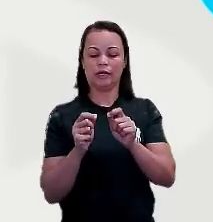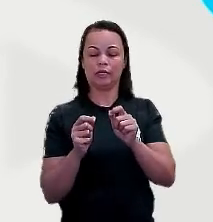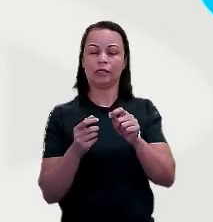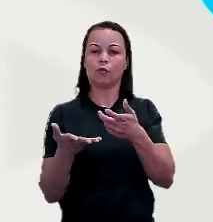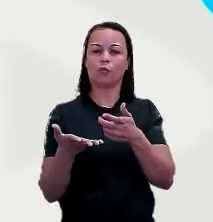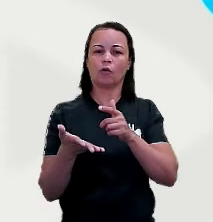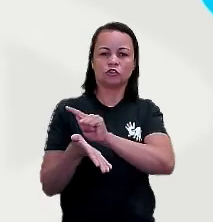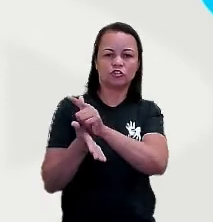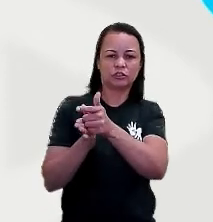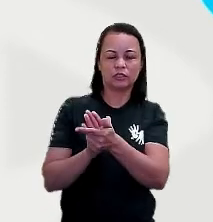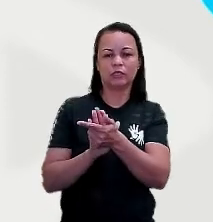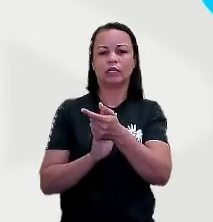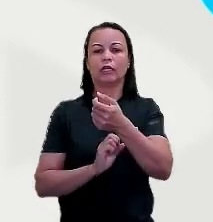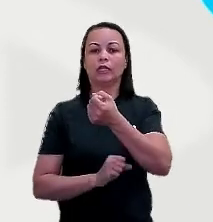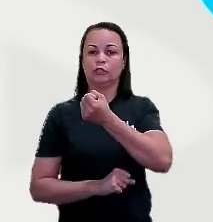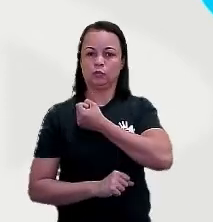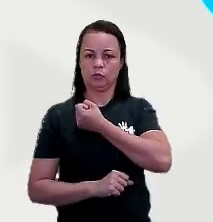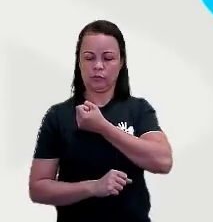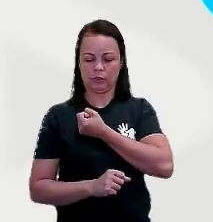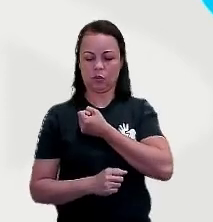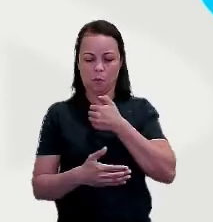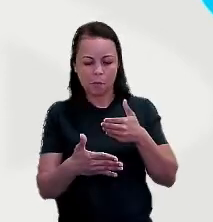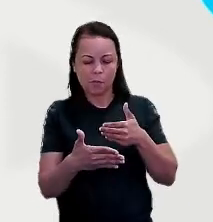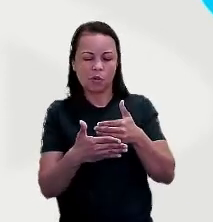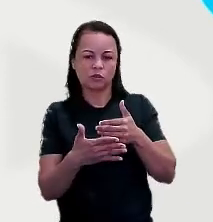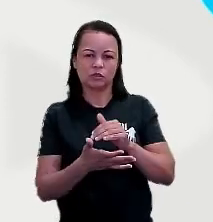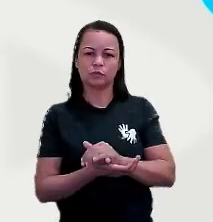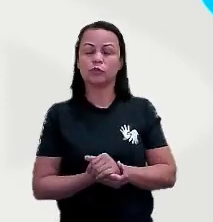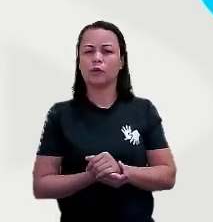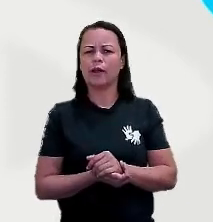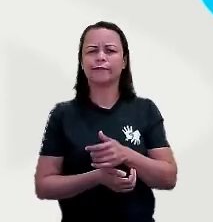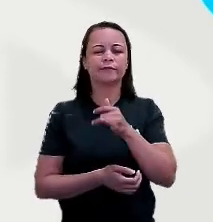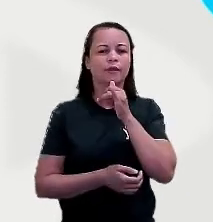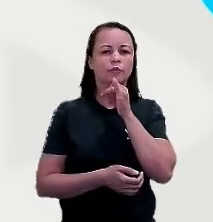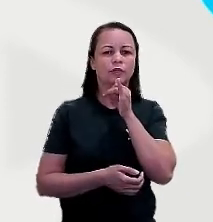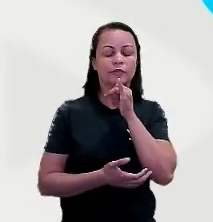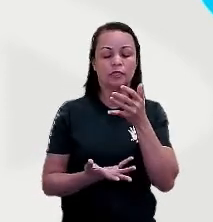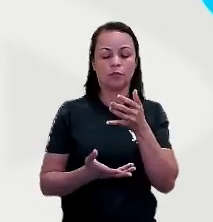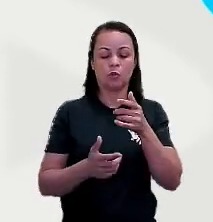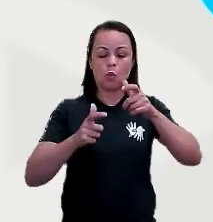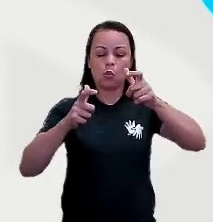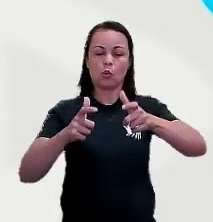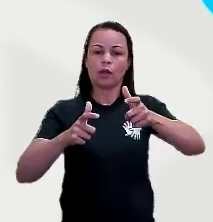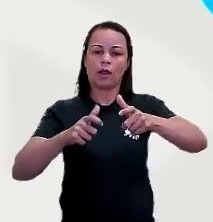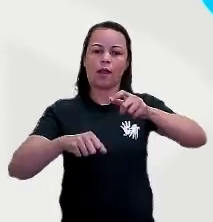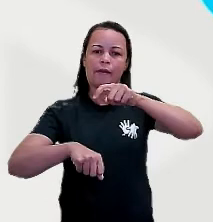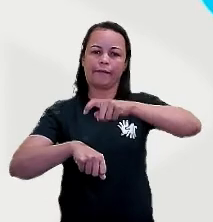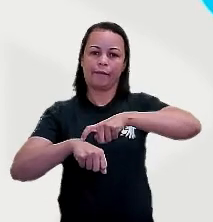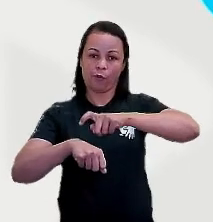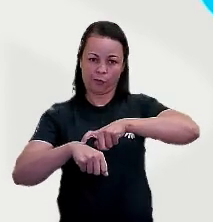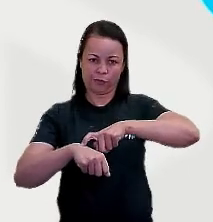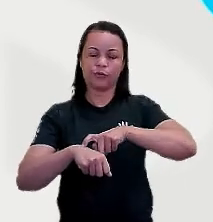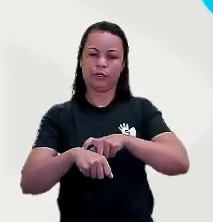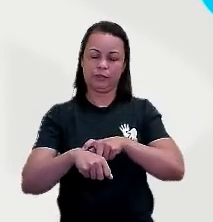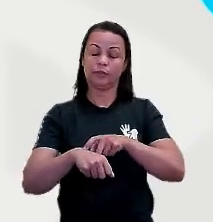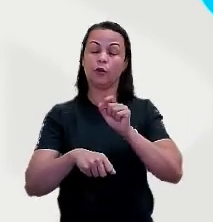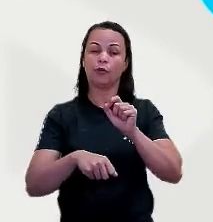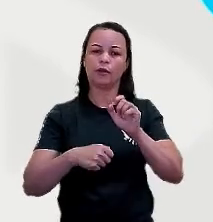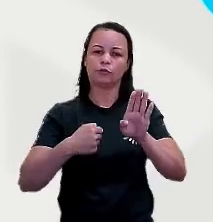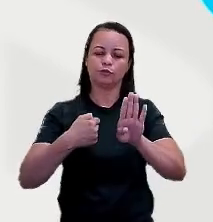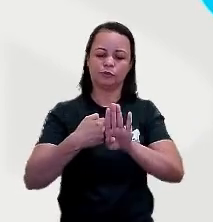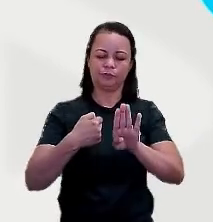e número com o mais próximo. Então, temos aqui lugar e hora, que são os